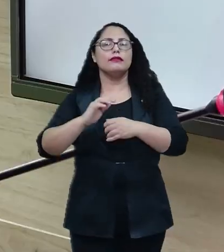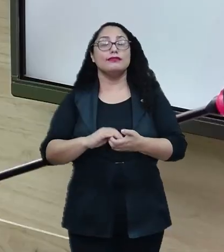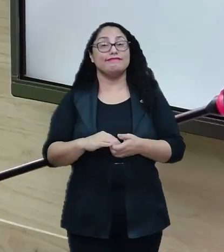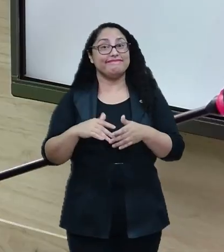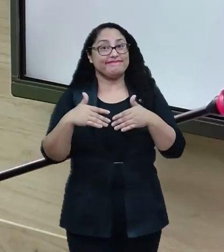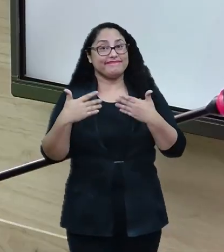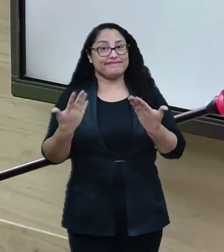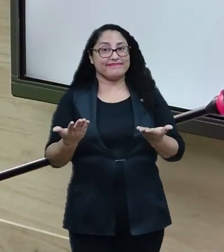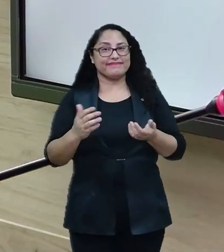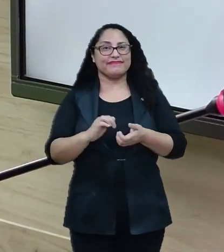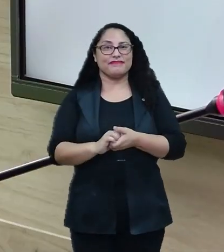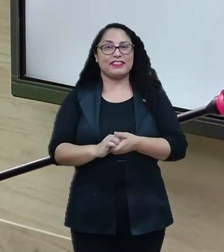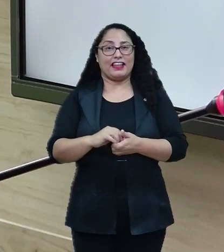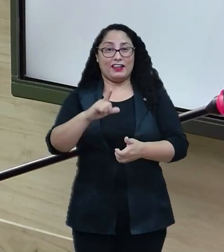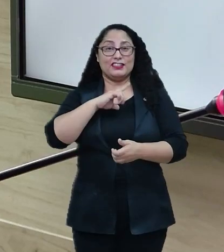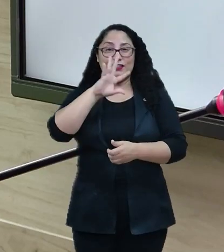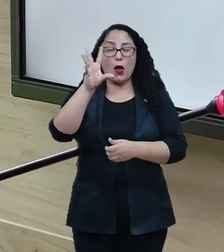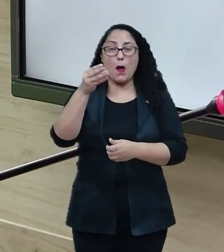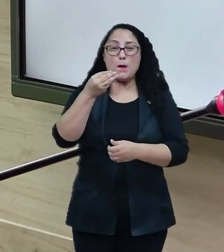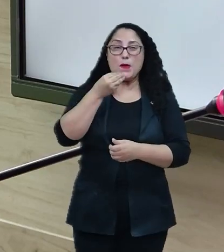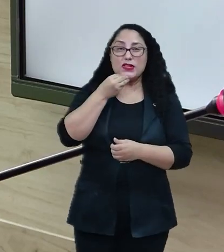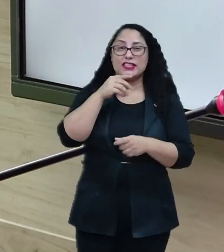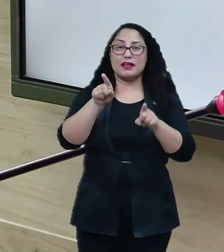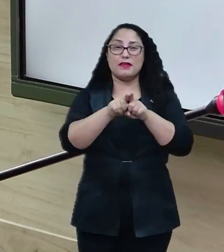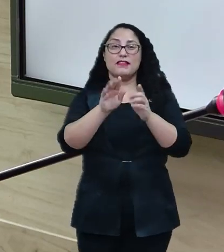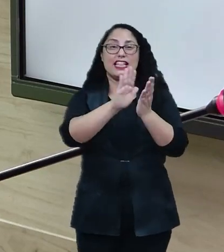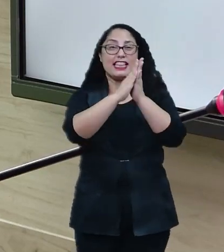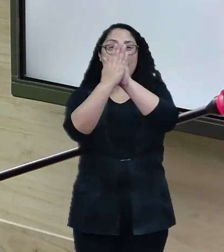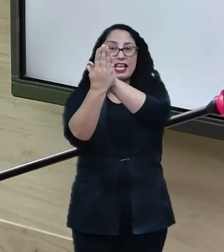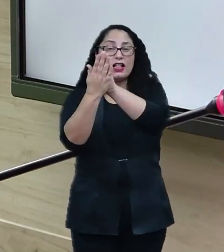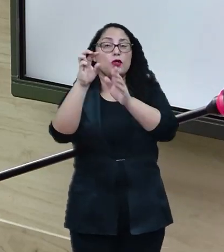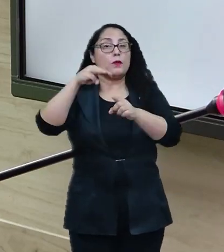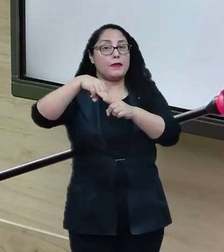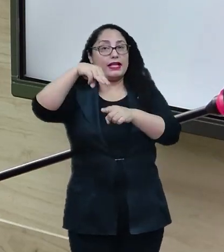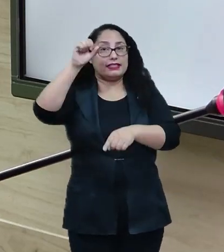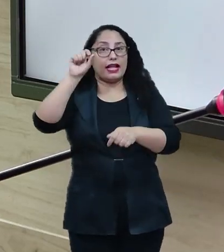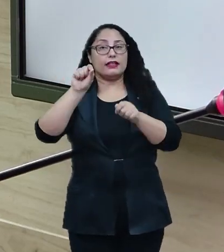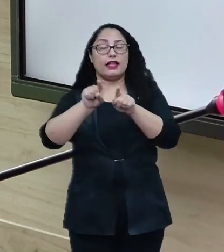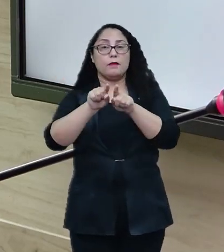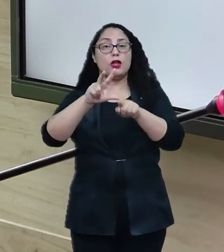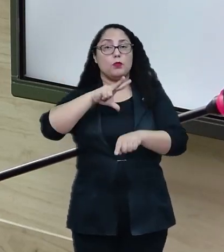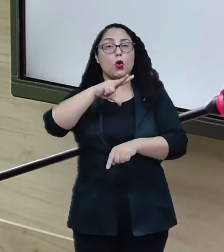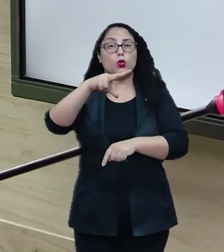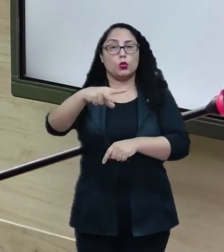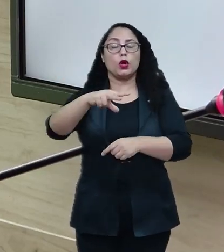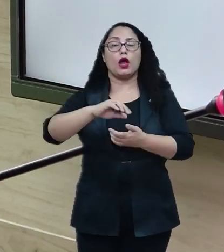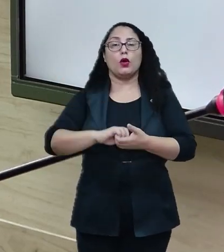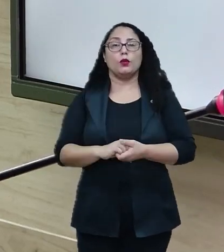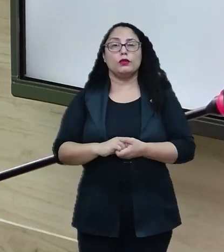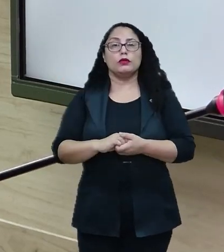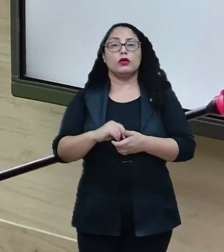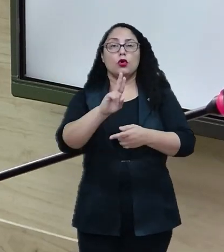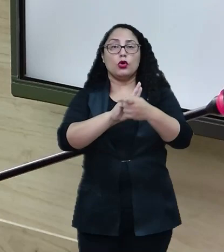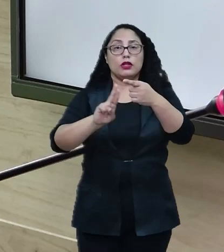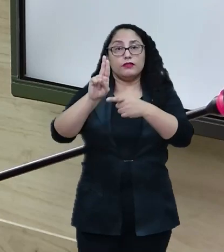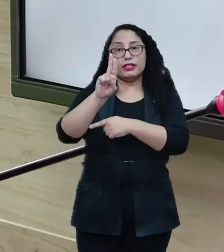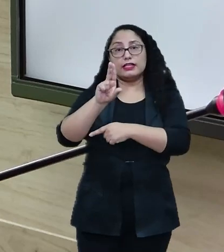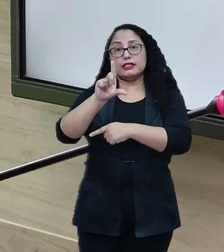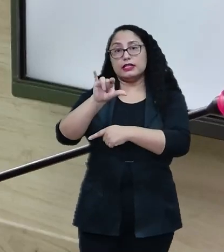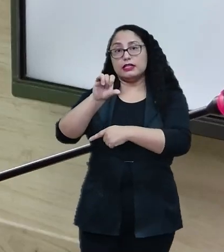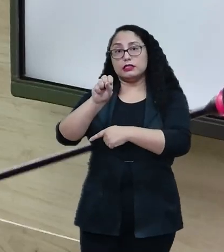Bem, eu tive a oportunidade tanto de fazer intercâmbio no meu mestrado, fiz intercâmbio em Portugal, na Universidade de